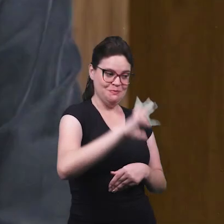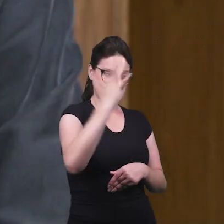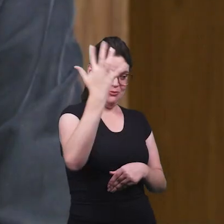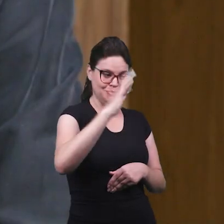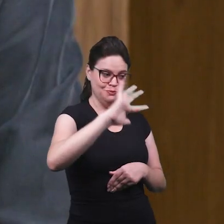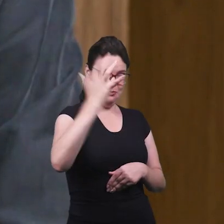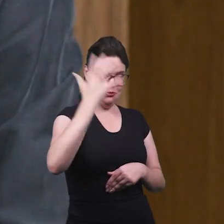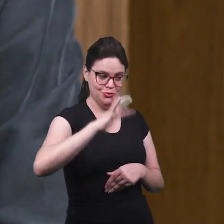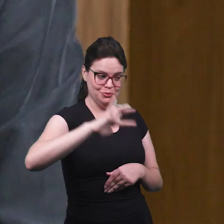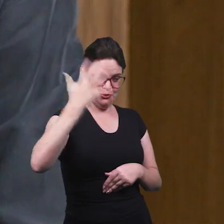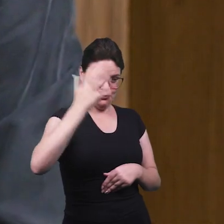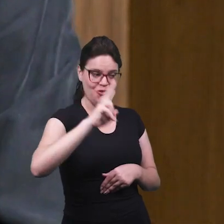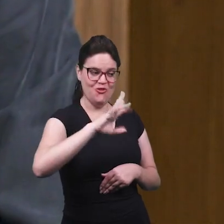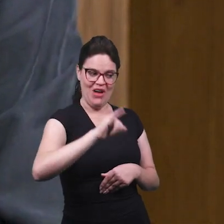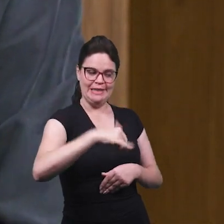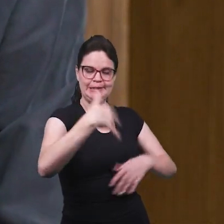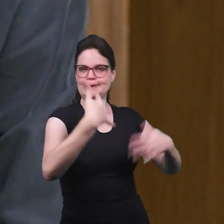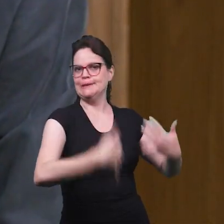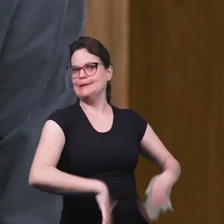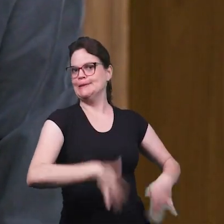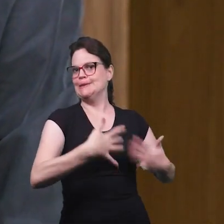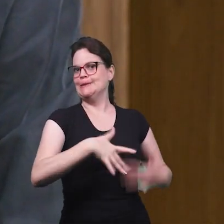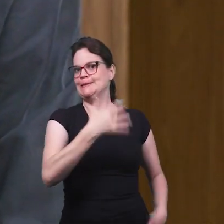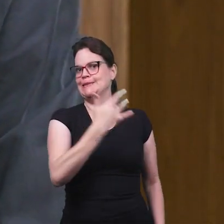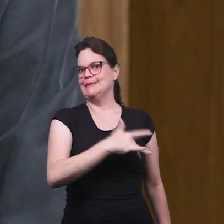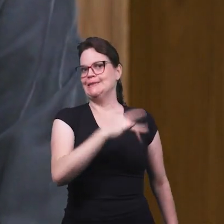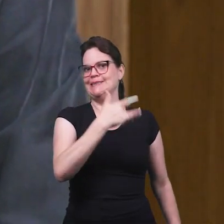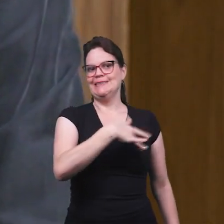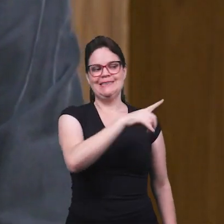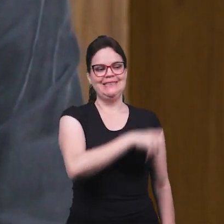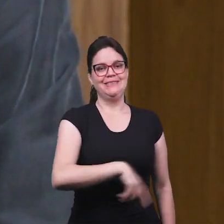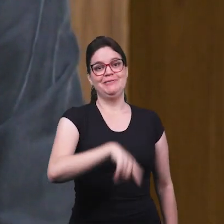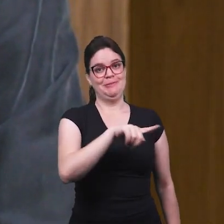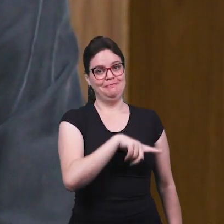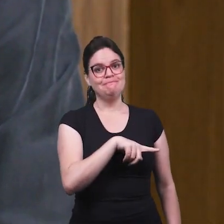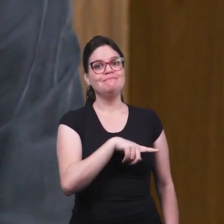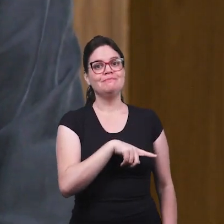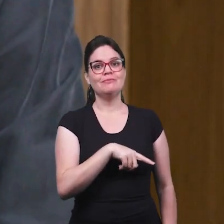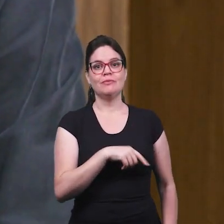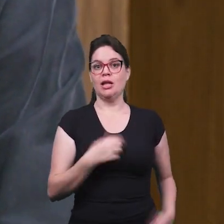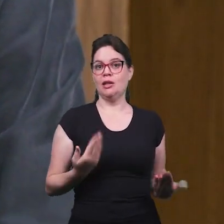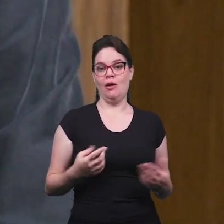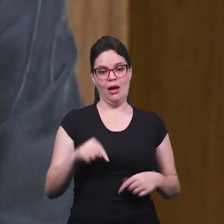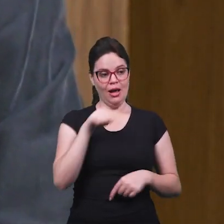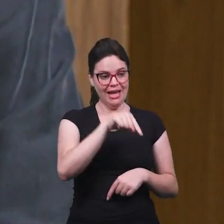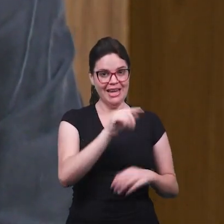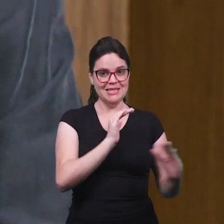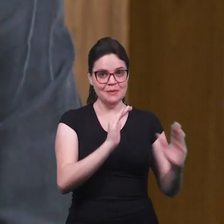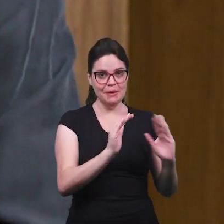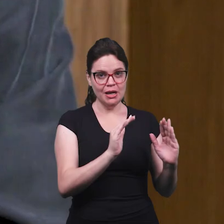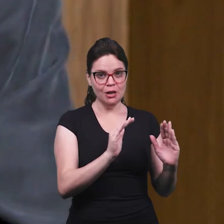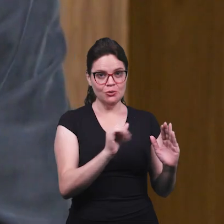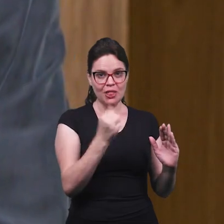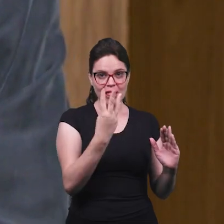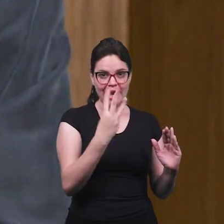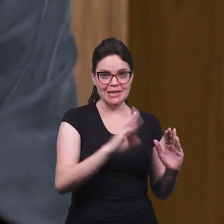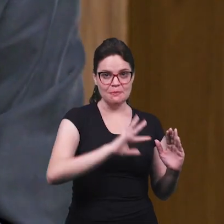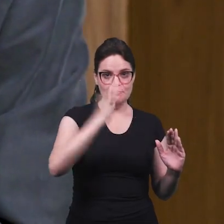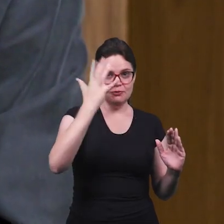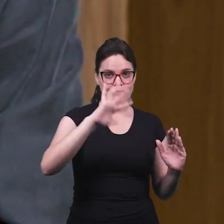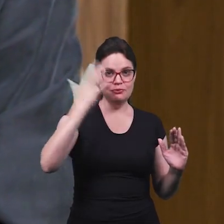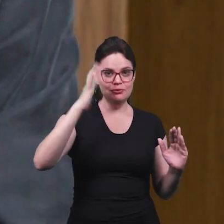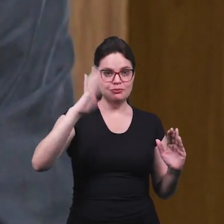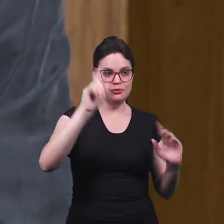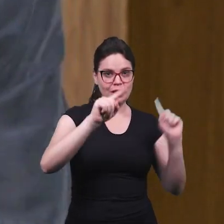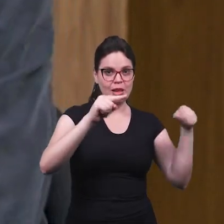Neste momento, a igreja já está na eternidade, porque o arrebatamento vai ser um momento antes